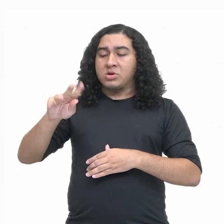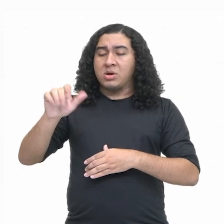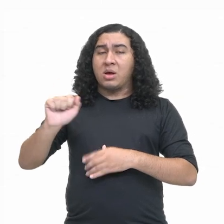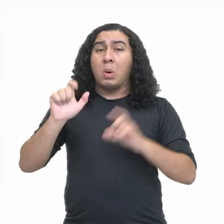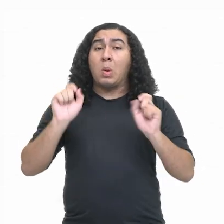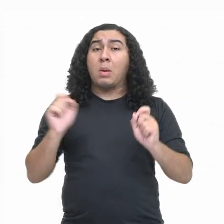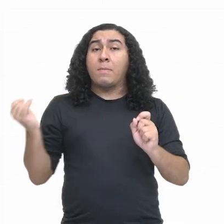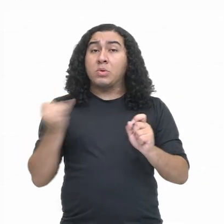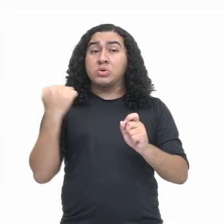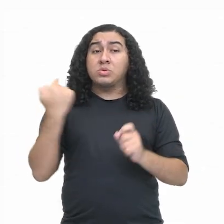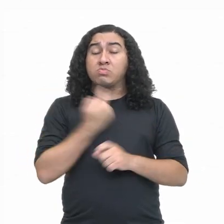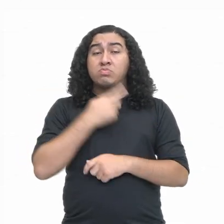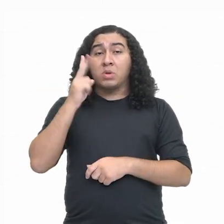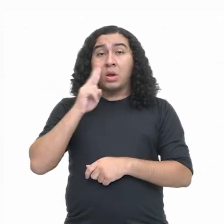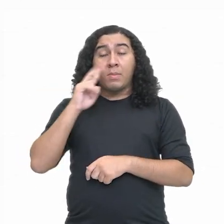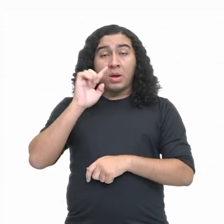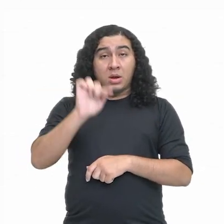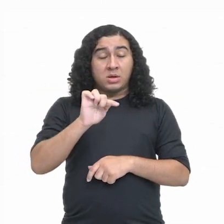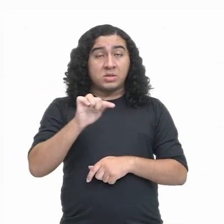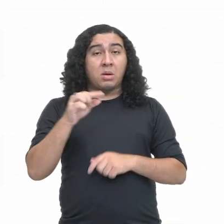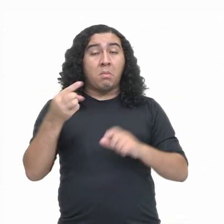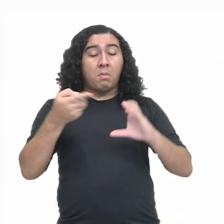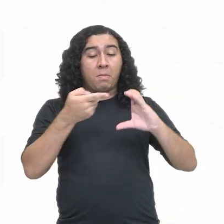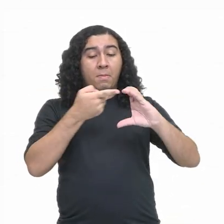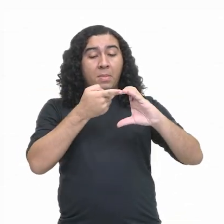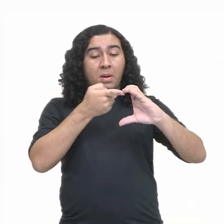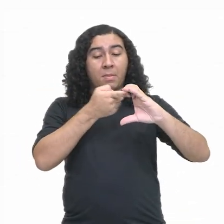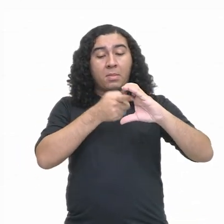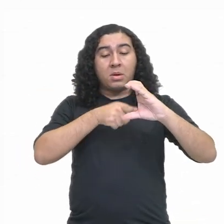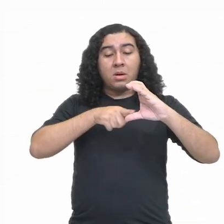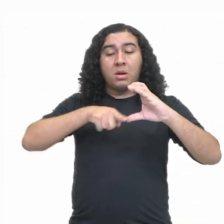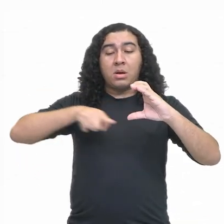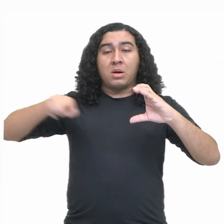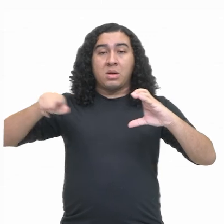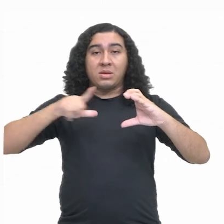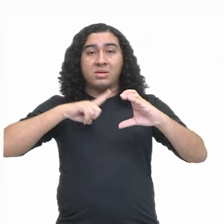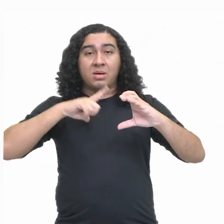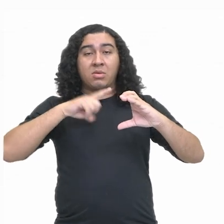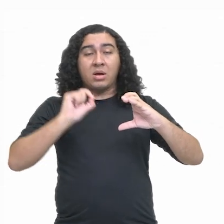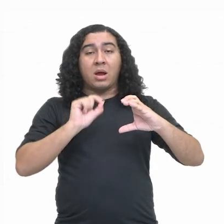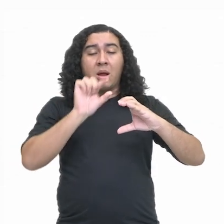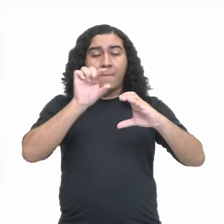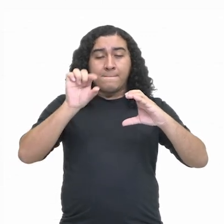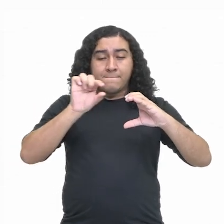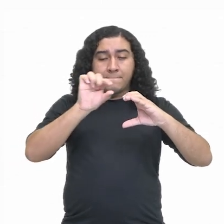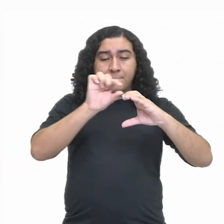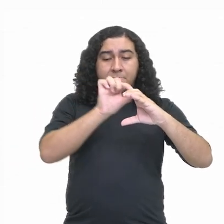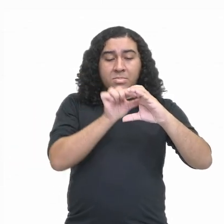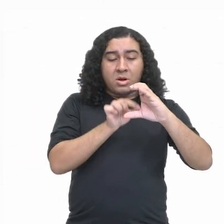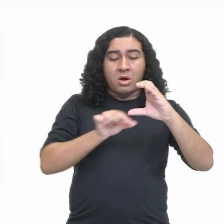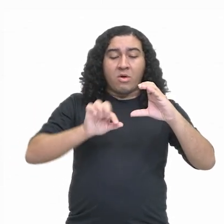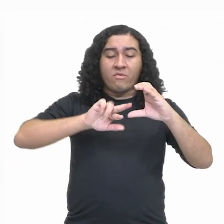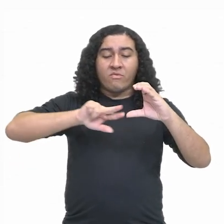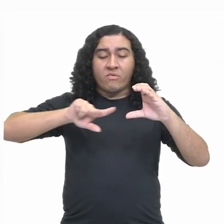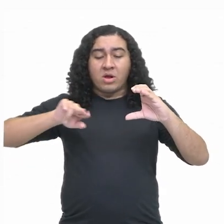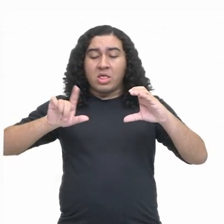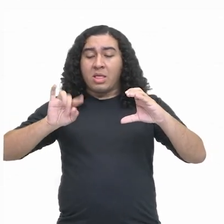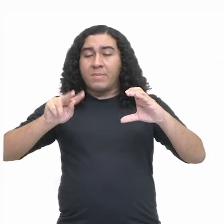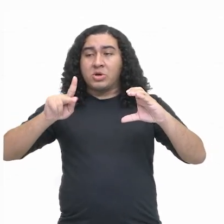é importante a gente relembrar da membrana? Que a membrana é formada por uma bicamada lipídica, na qual